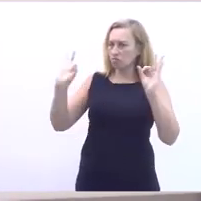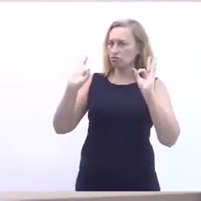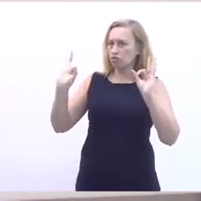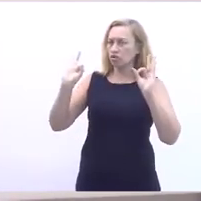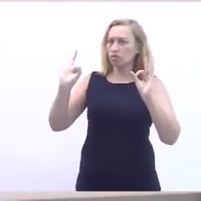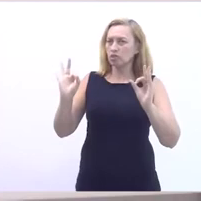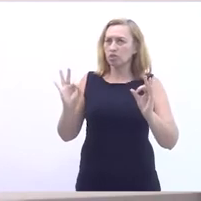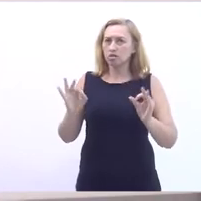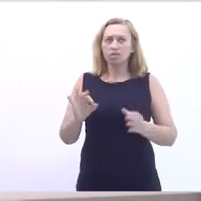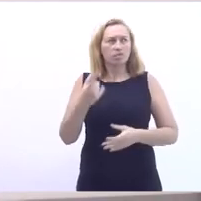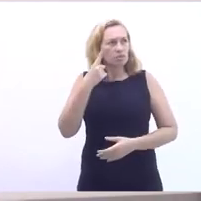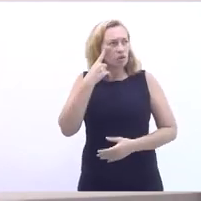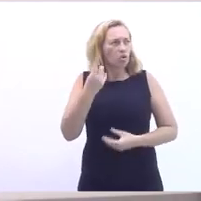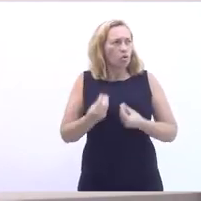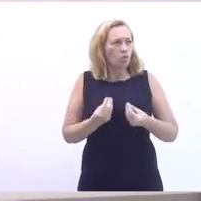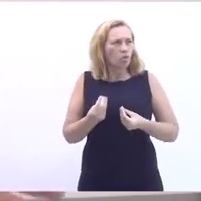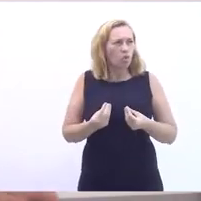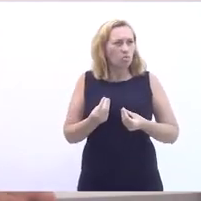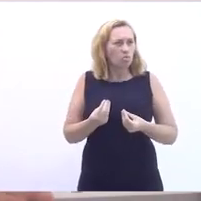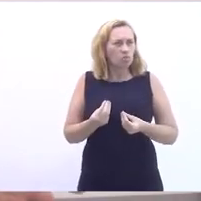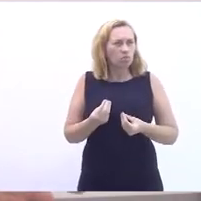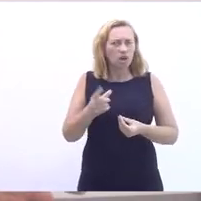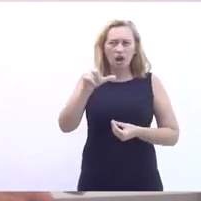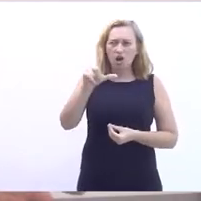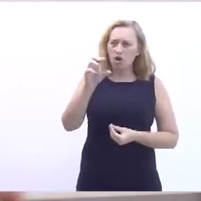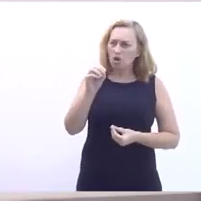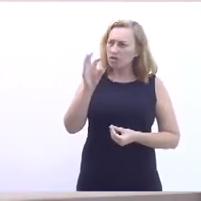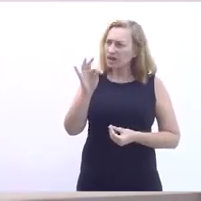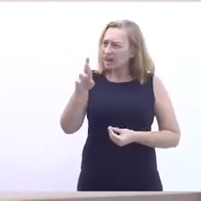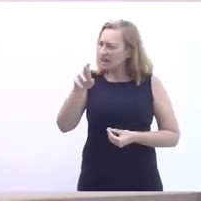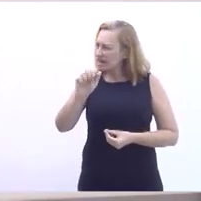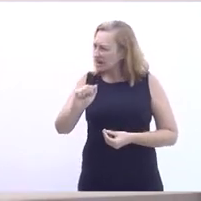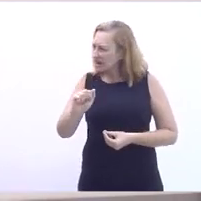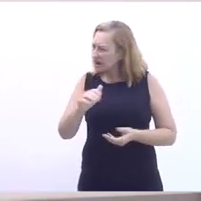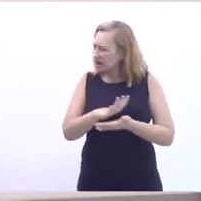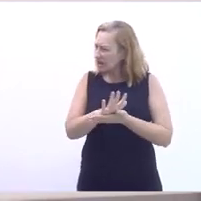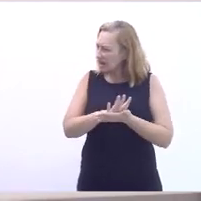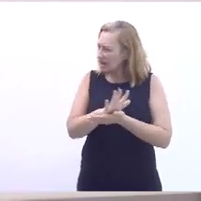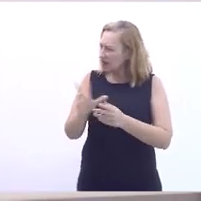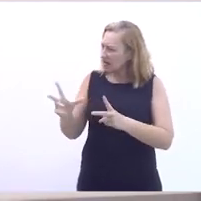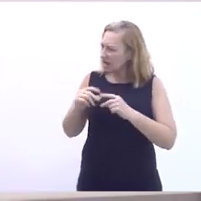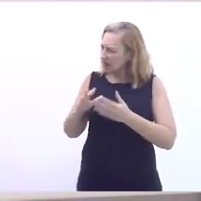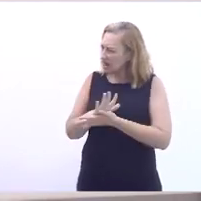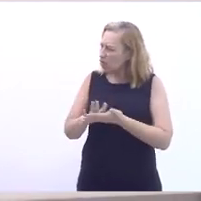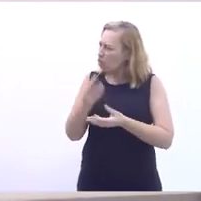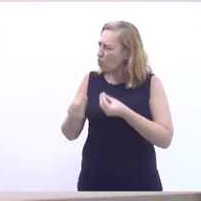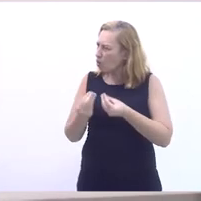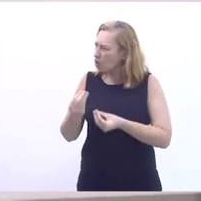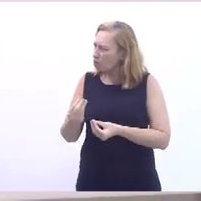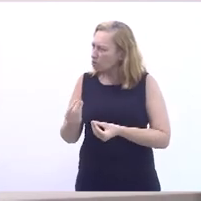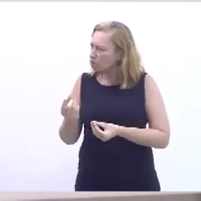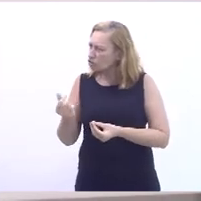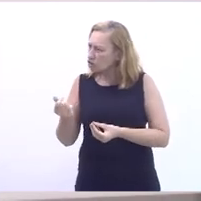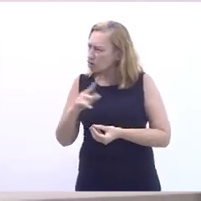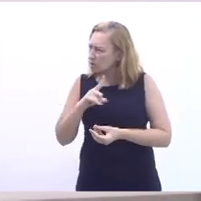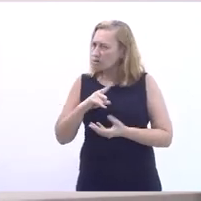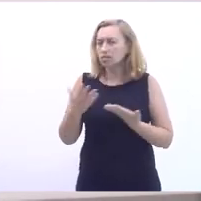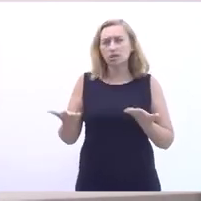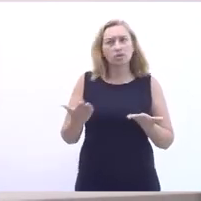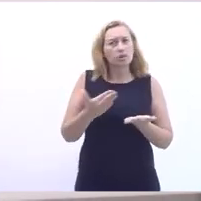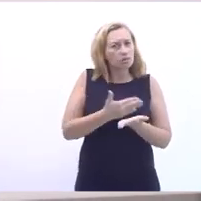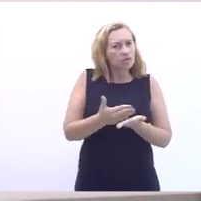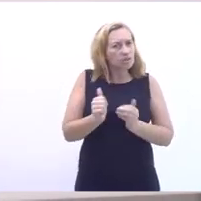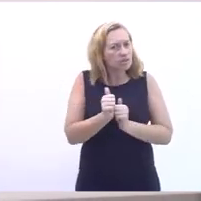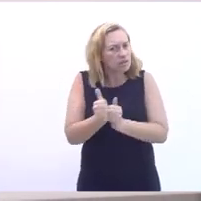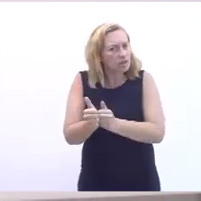vendi o cara não ganhou na mega-sena não recebeu uma herança como chega esse essa então é necessário a gente começar